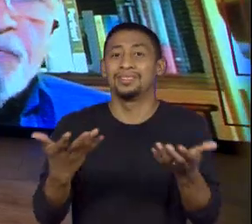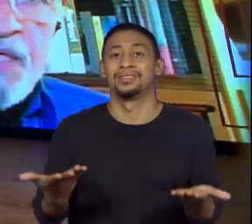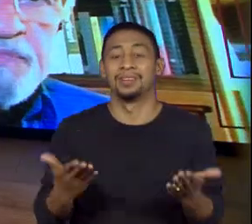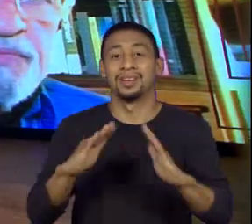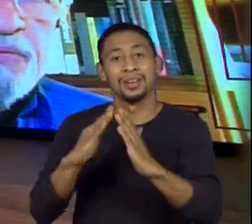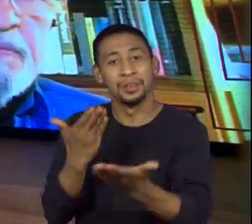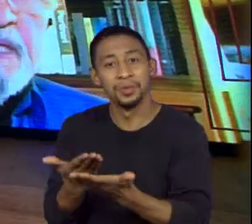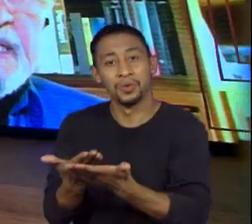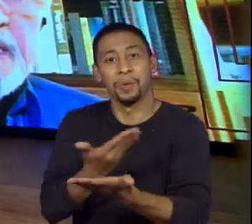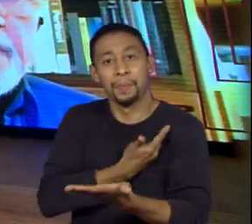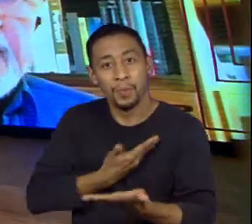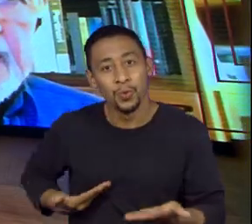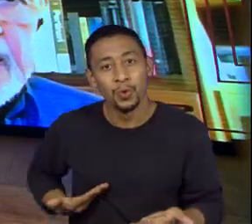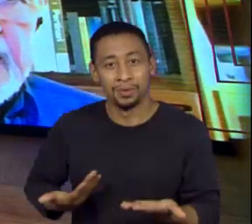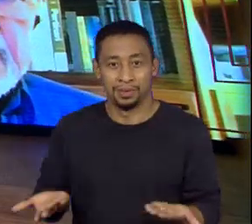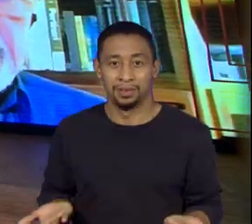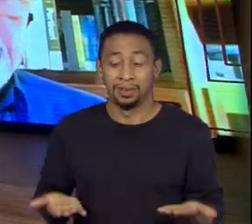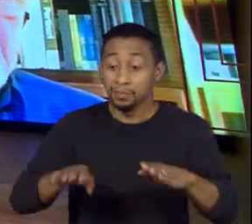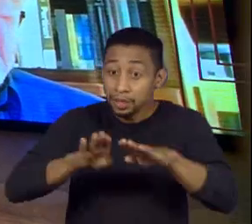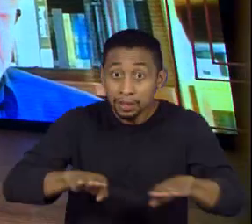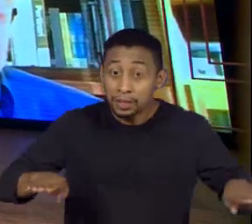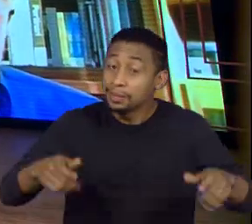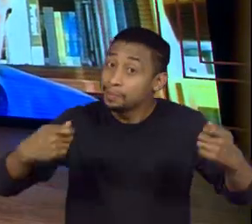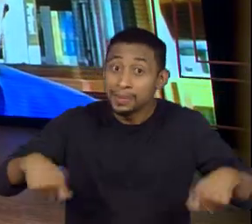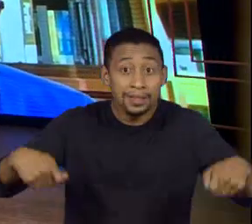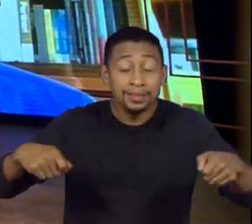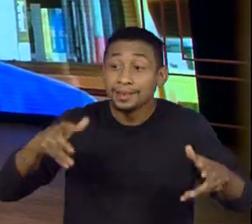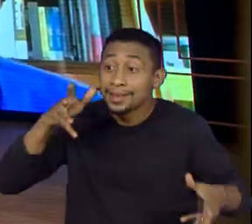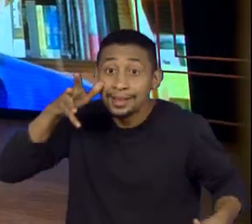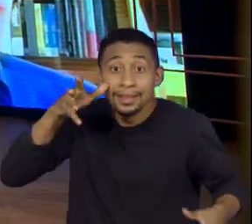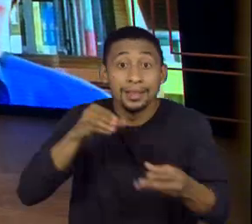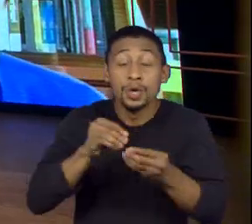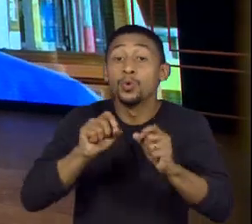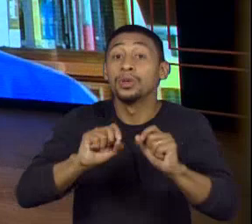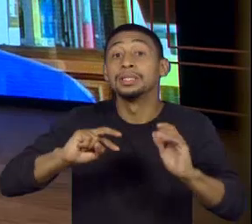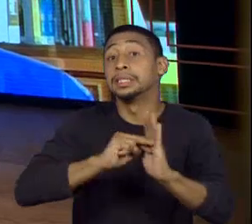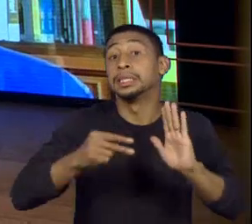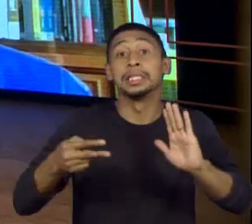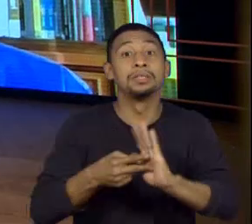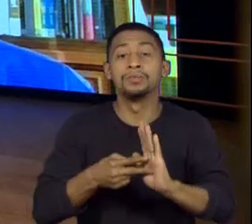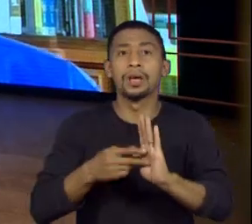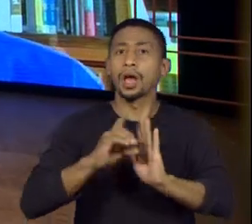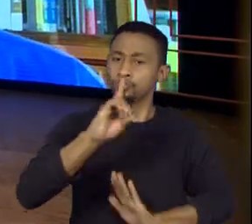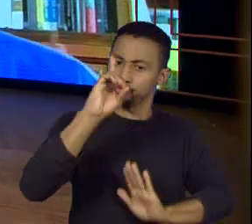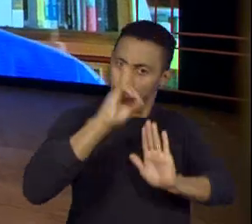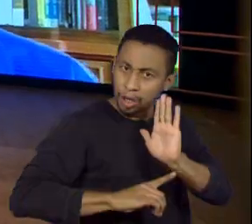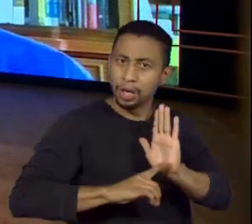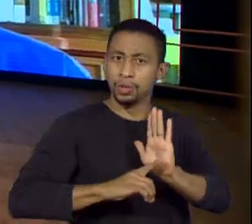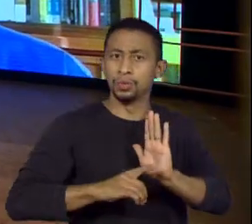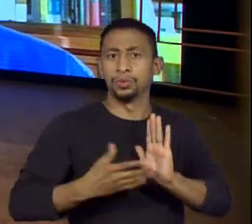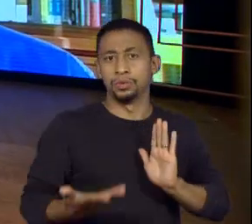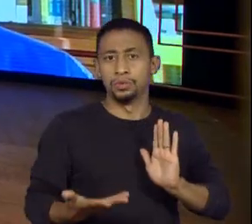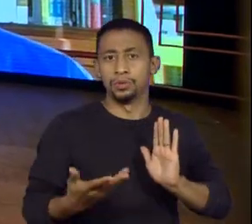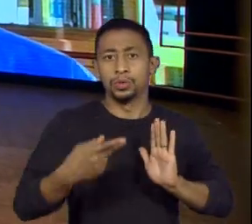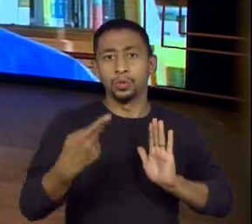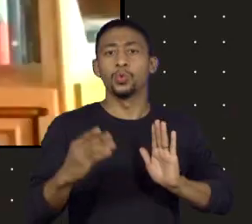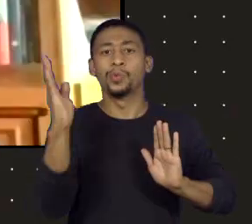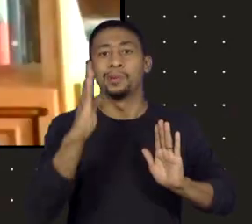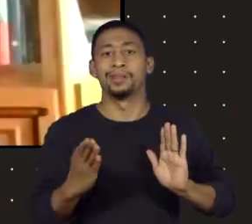nas escolas públicas, né, para que as crianças pudessem entender o que é que significa ter direitos num